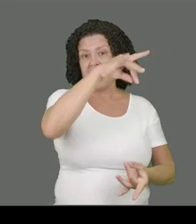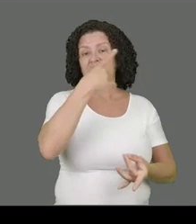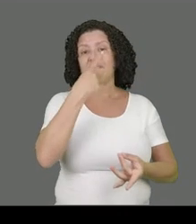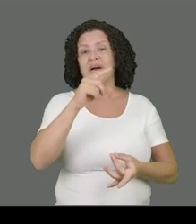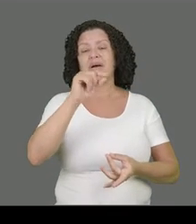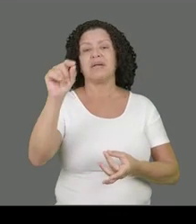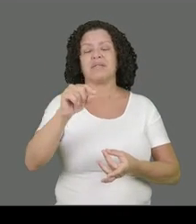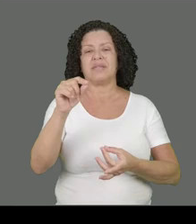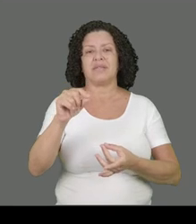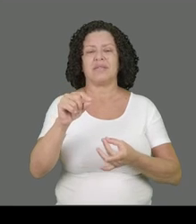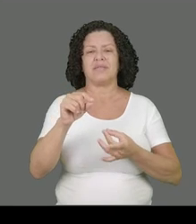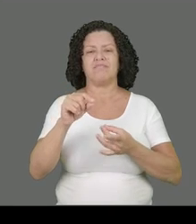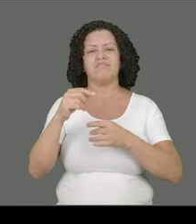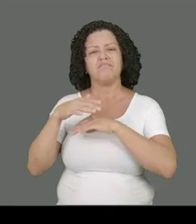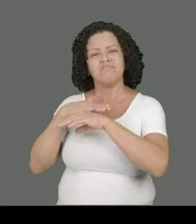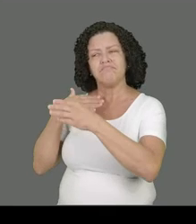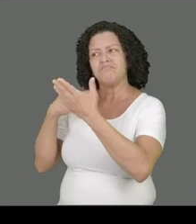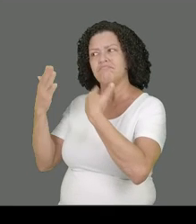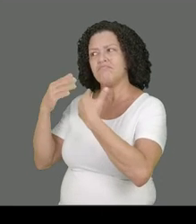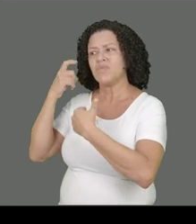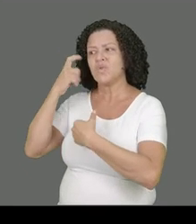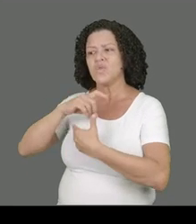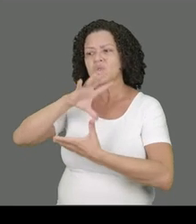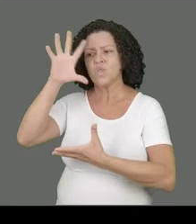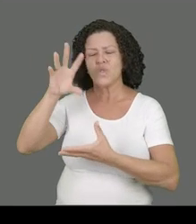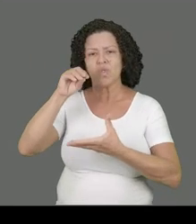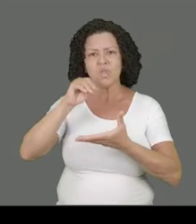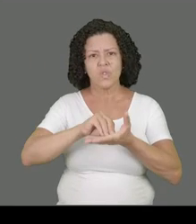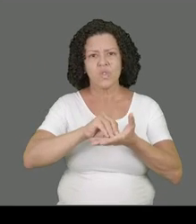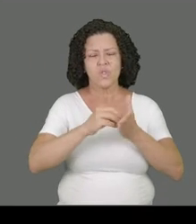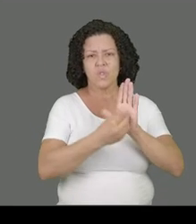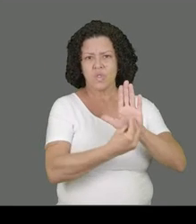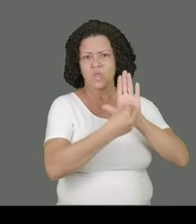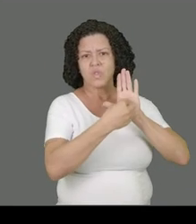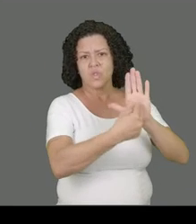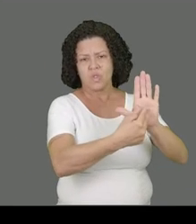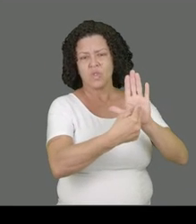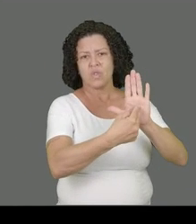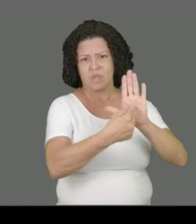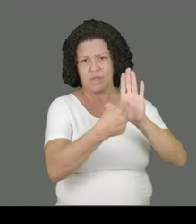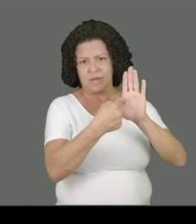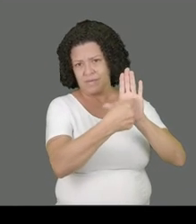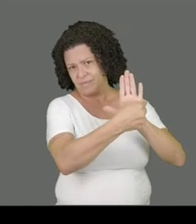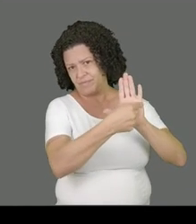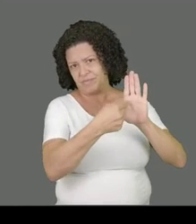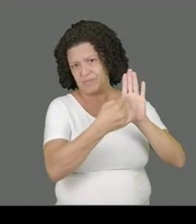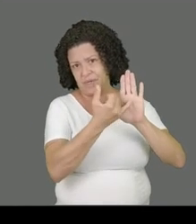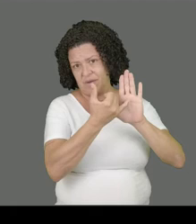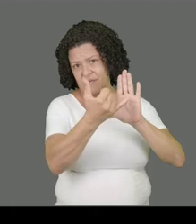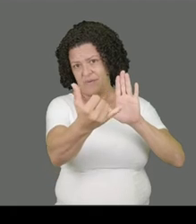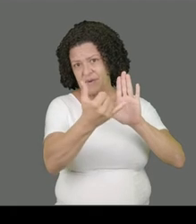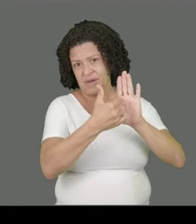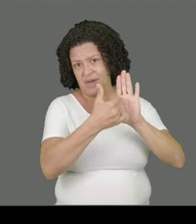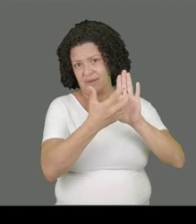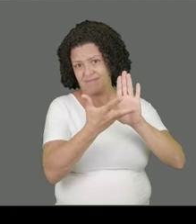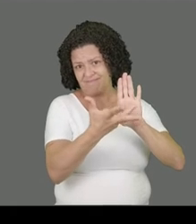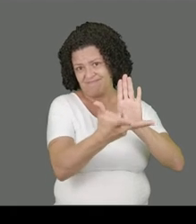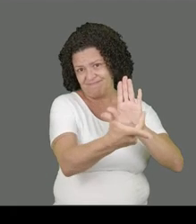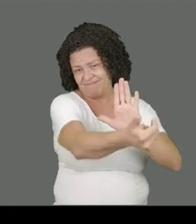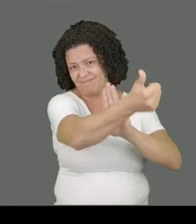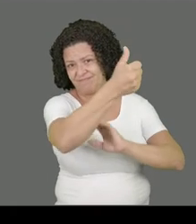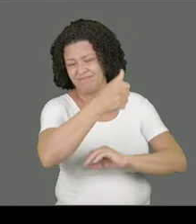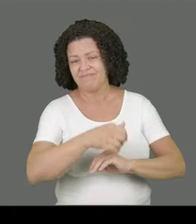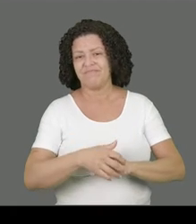os espíritos comentaram com Kardec, ele deixou registrado, a seguinte